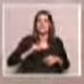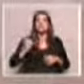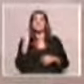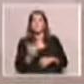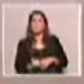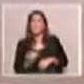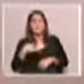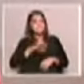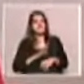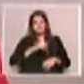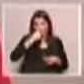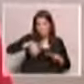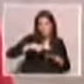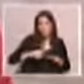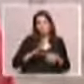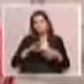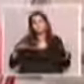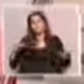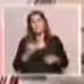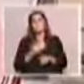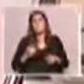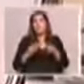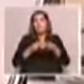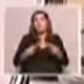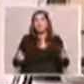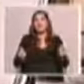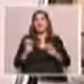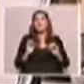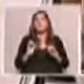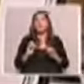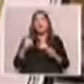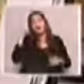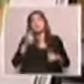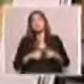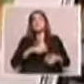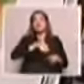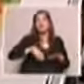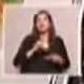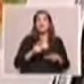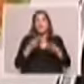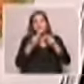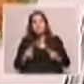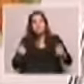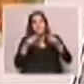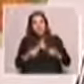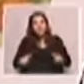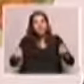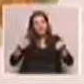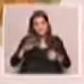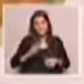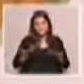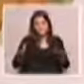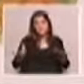culinária não faz muito sentido, porque para já não derrete e o que nós queremos muitas vezes na culinária é a cremosidade do queijo